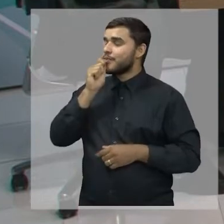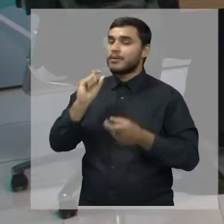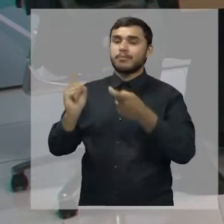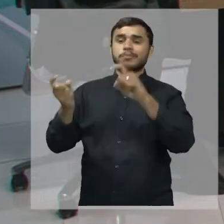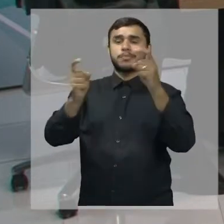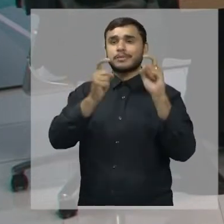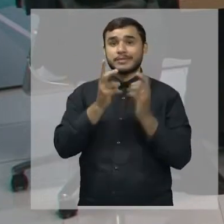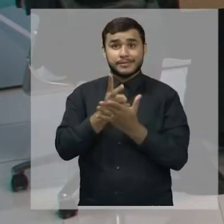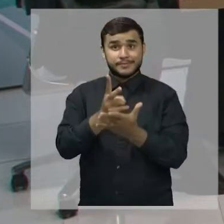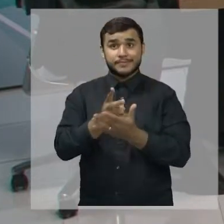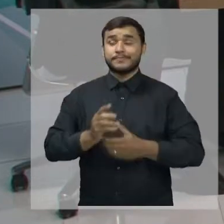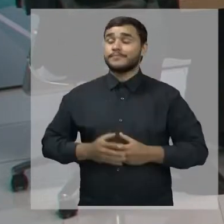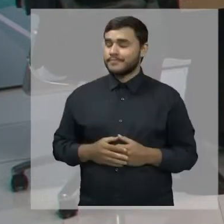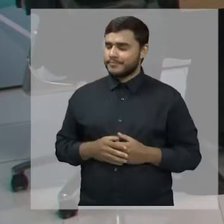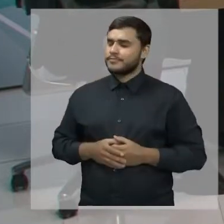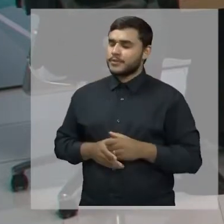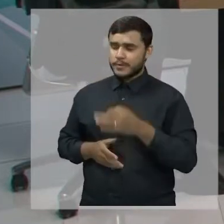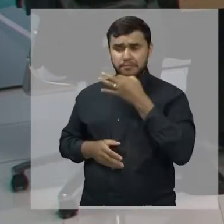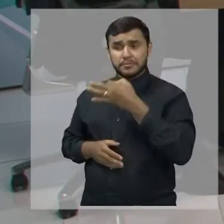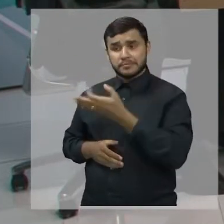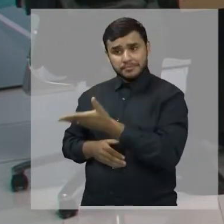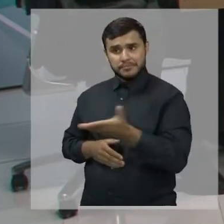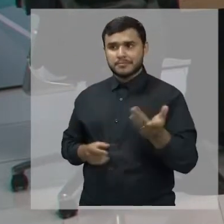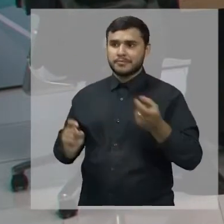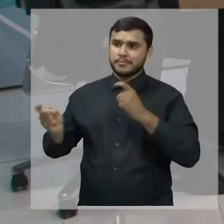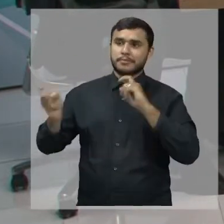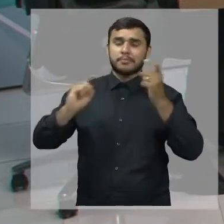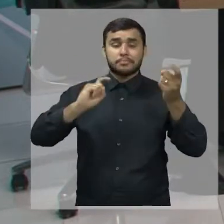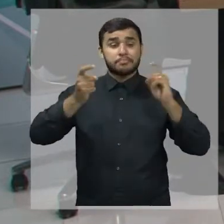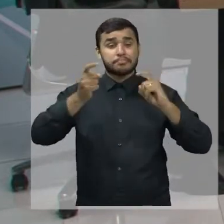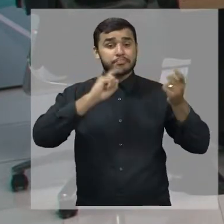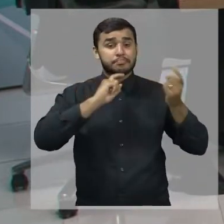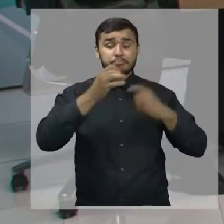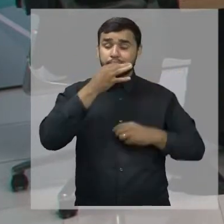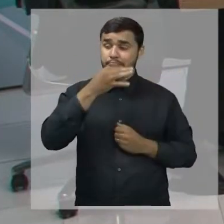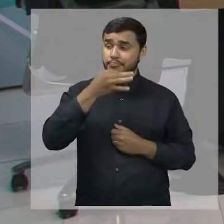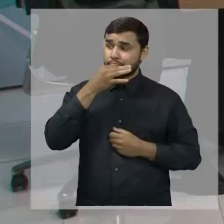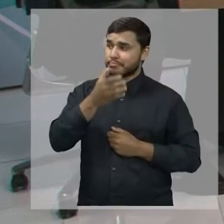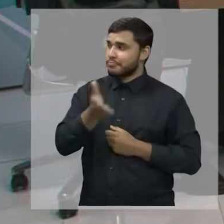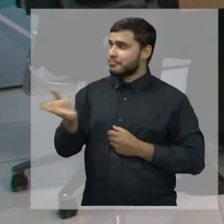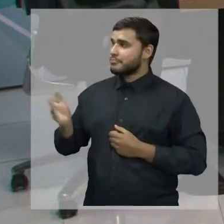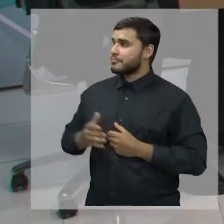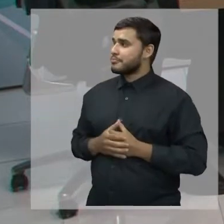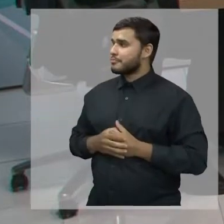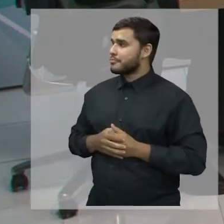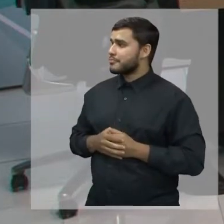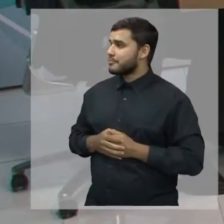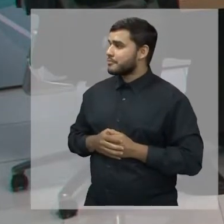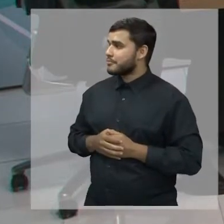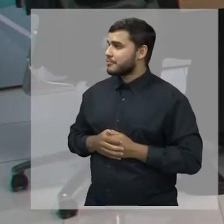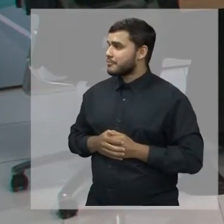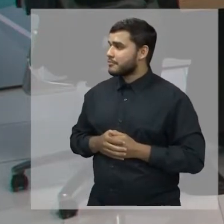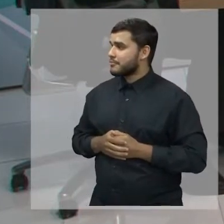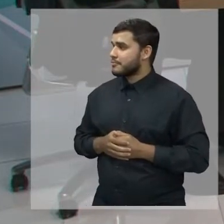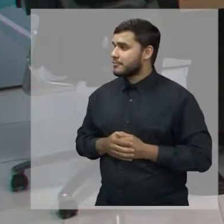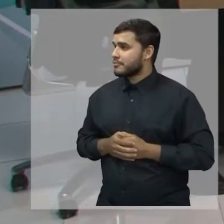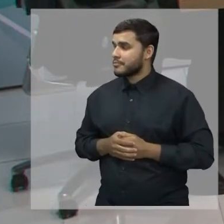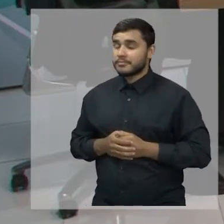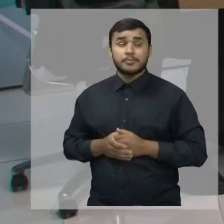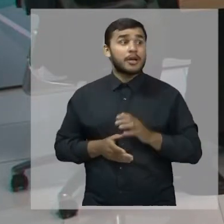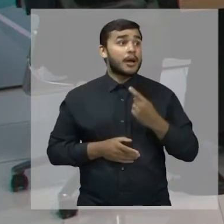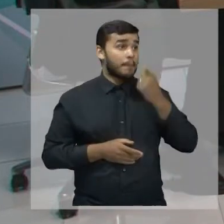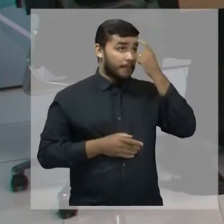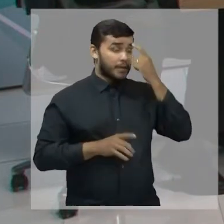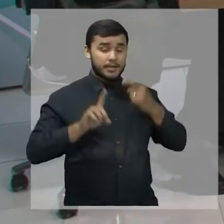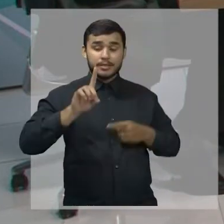é. E a nossa intenção era exatamente isso, era refletir sobre esses outros aspectos subjacentes. Arnaldo, só para completar, vai acabar a delação premiada, em